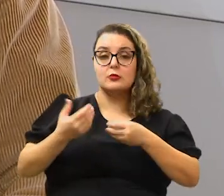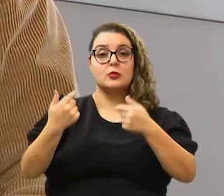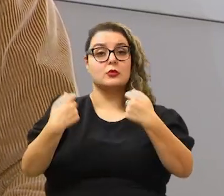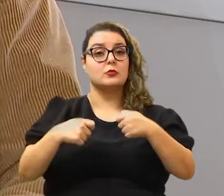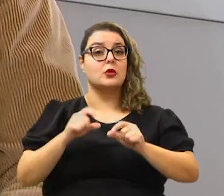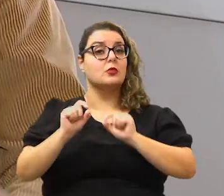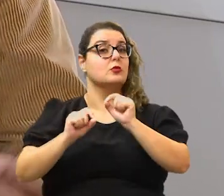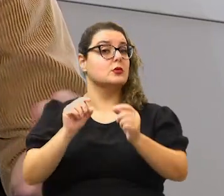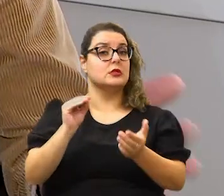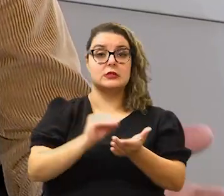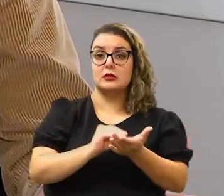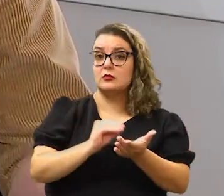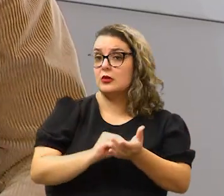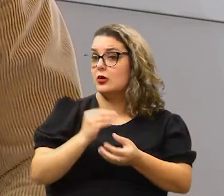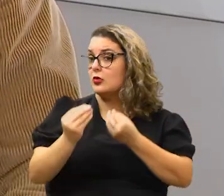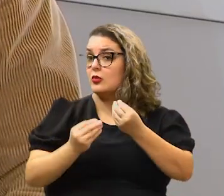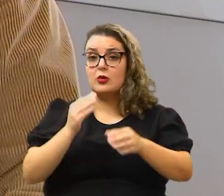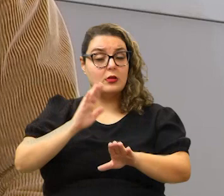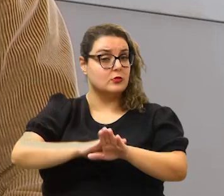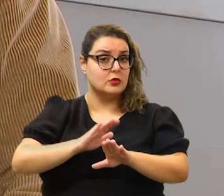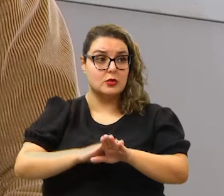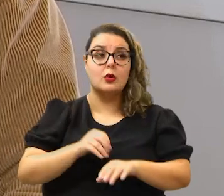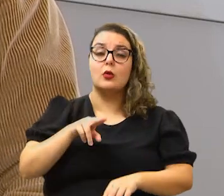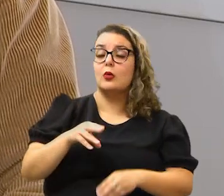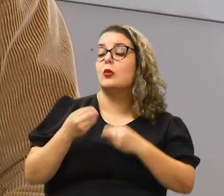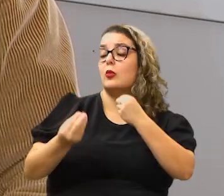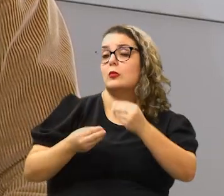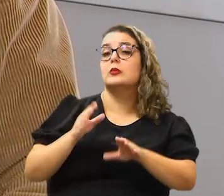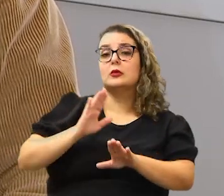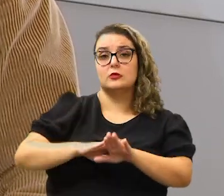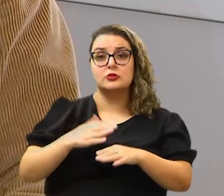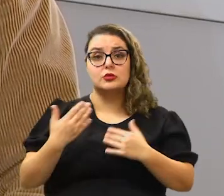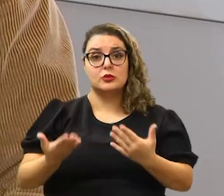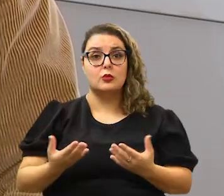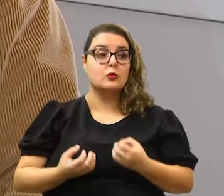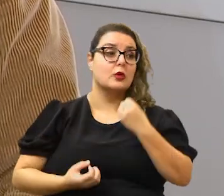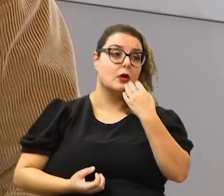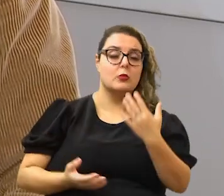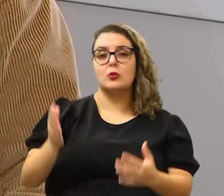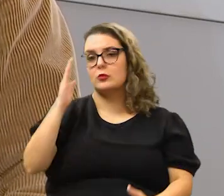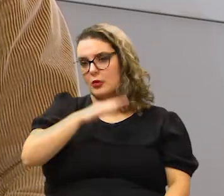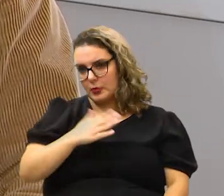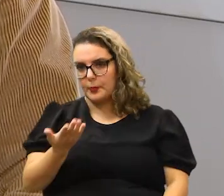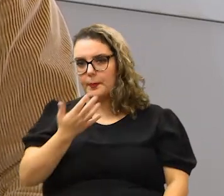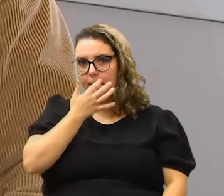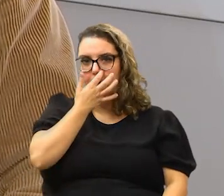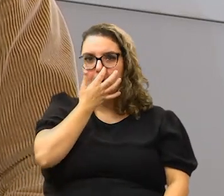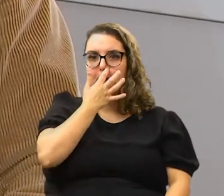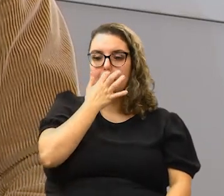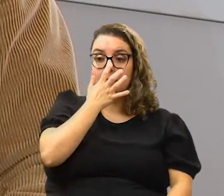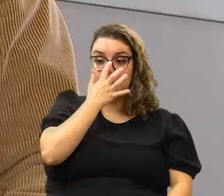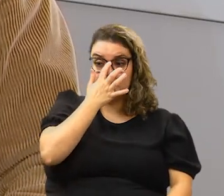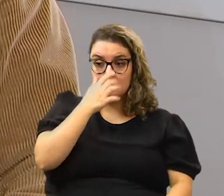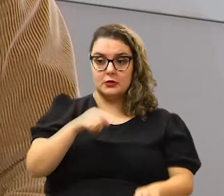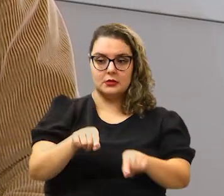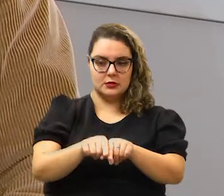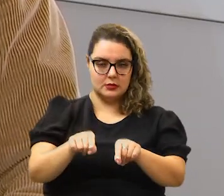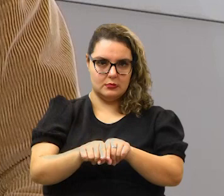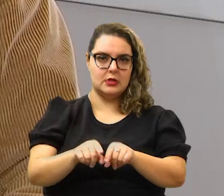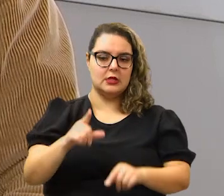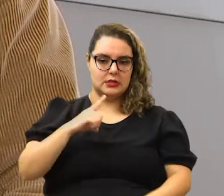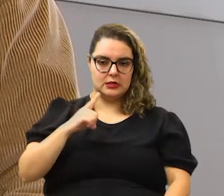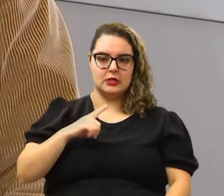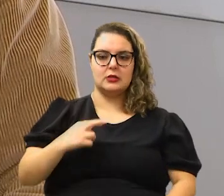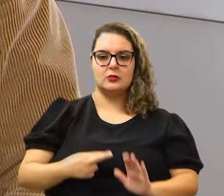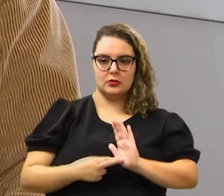Então, o CMDU, que também conta, né, com representantes do executivo, mas ele é uma voz da